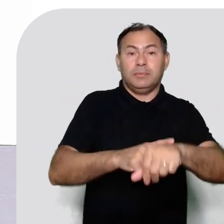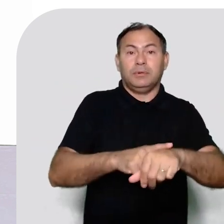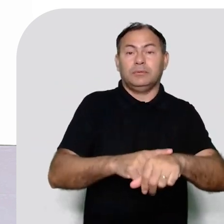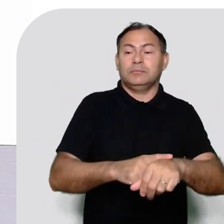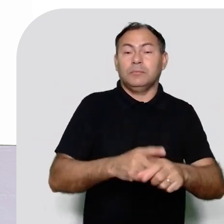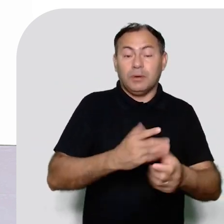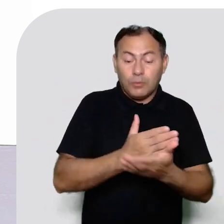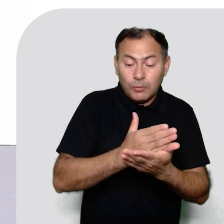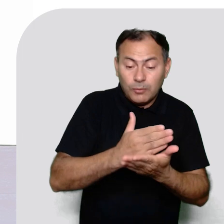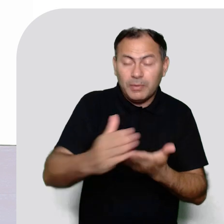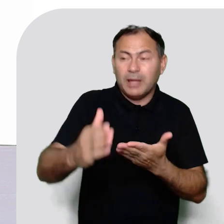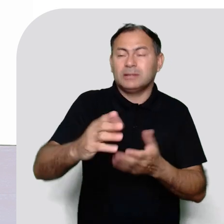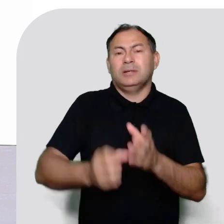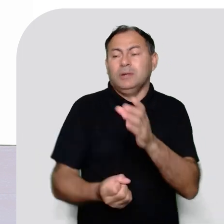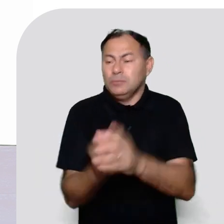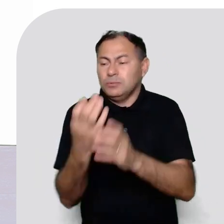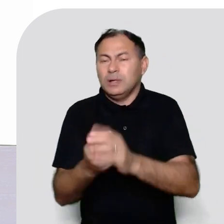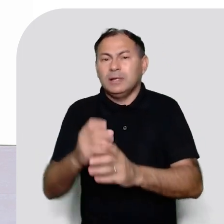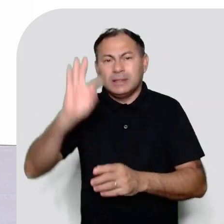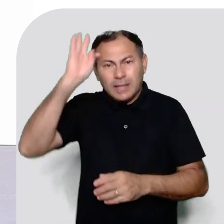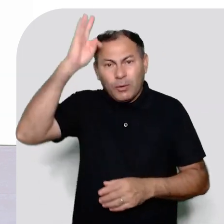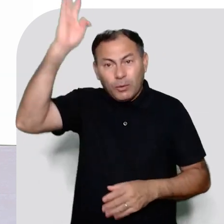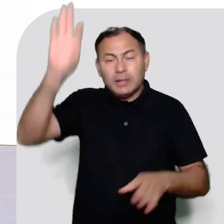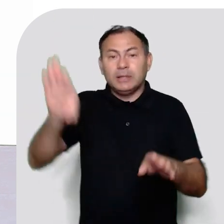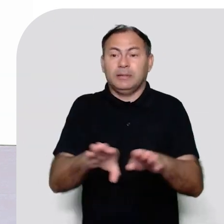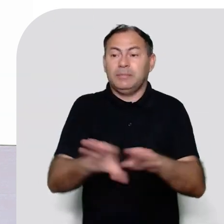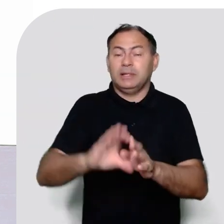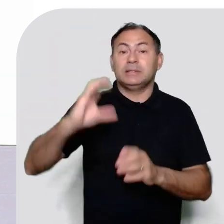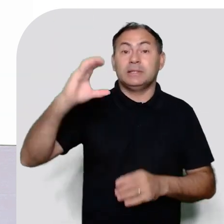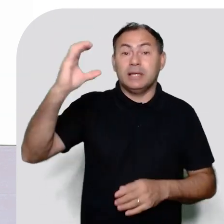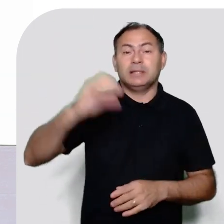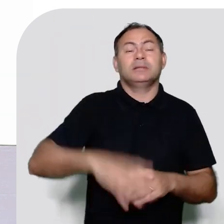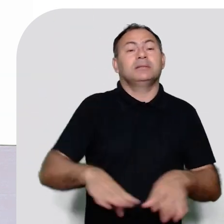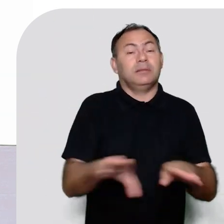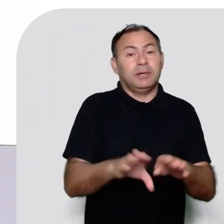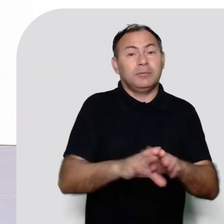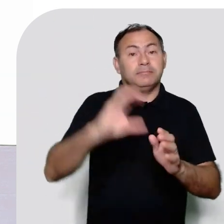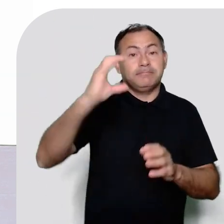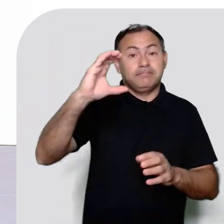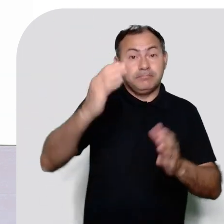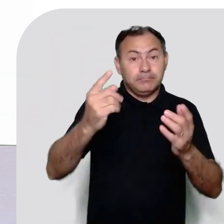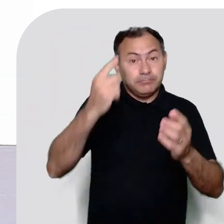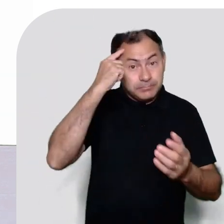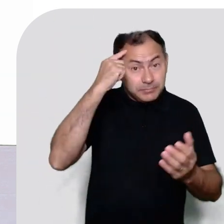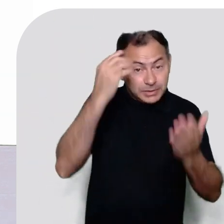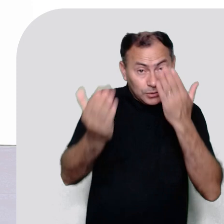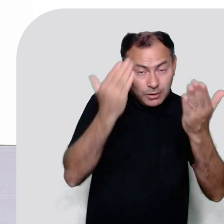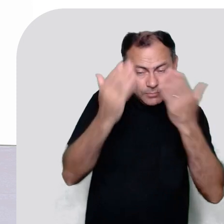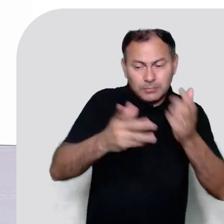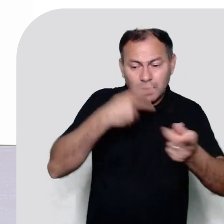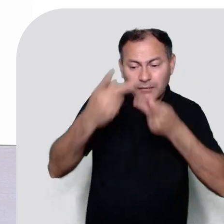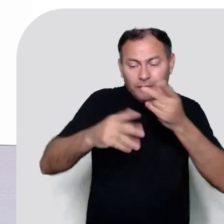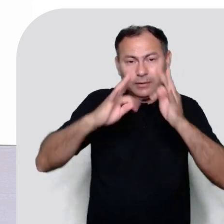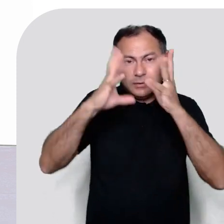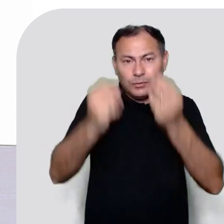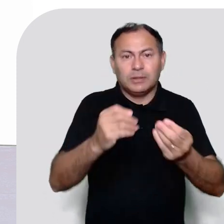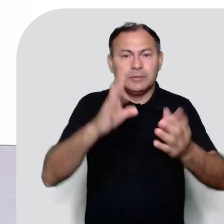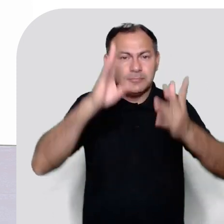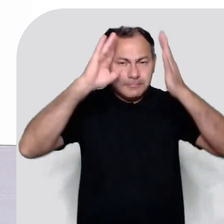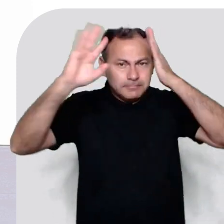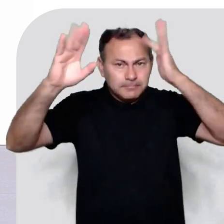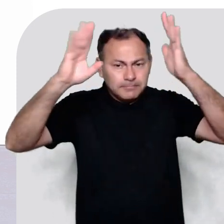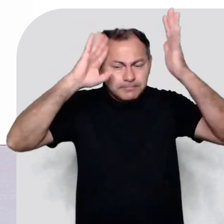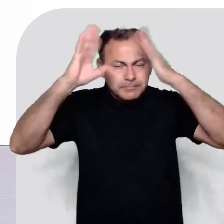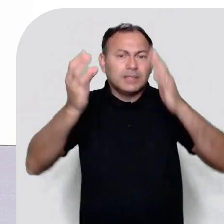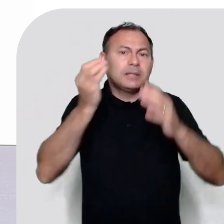nasce também tantas teorias e ciências como as ciências psicológicas. A gente fala de todas essas filosofias